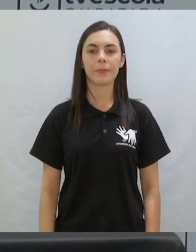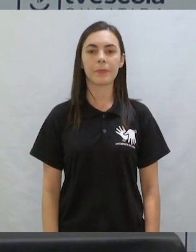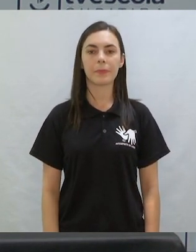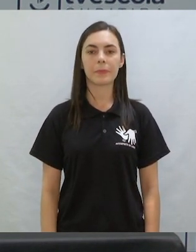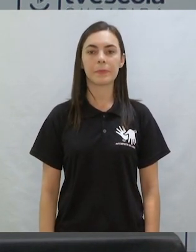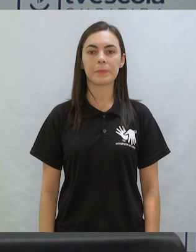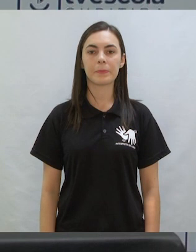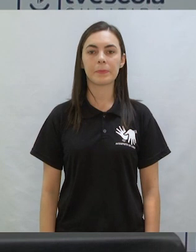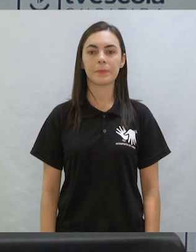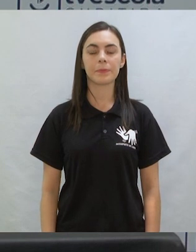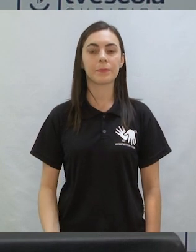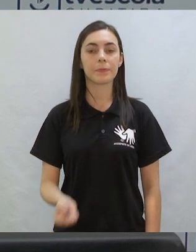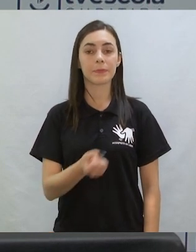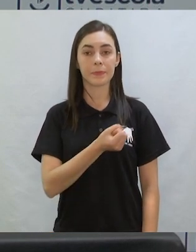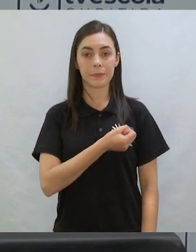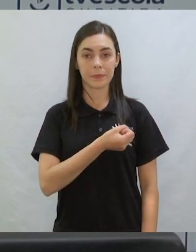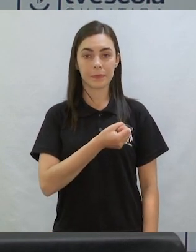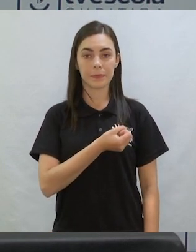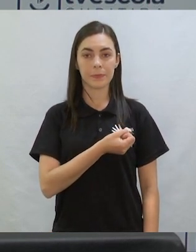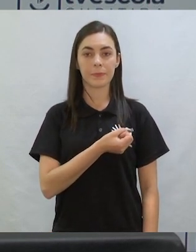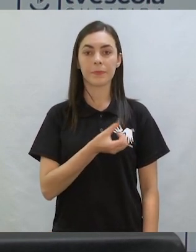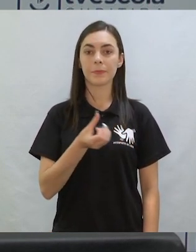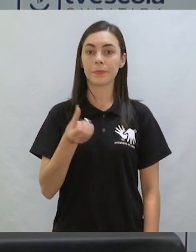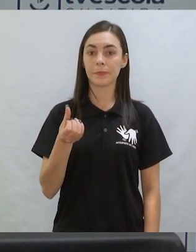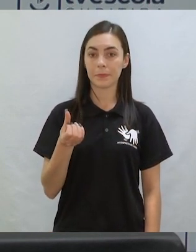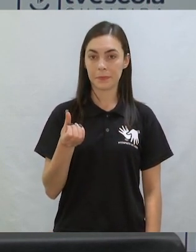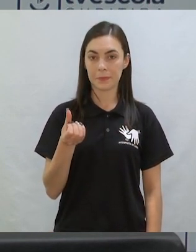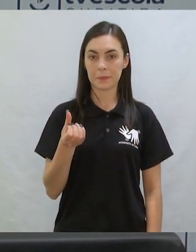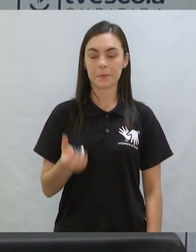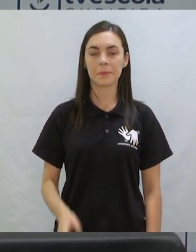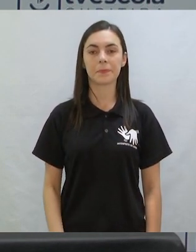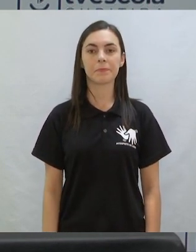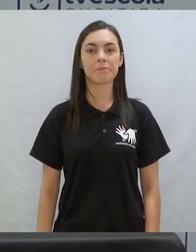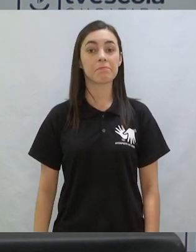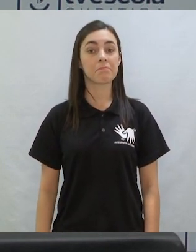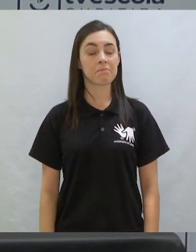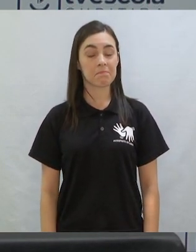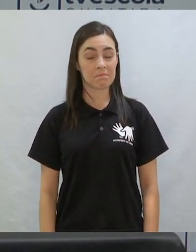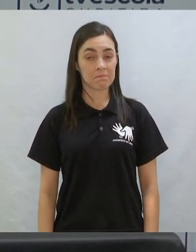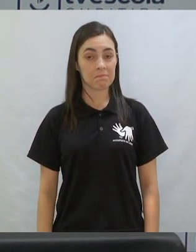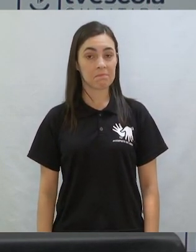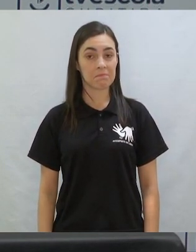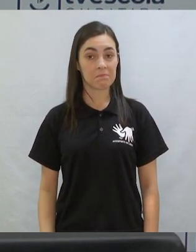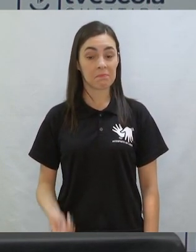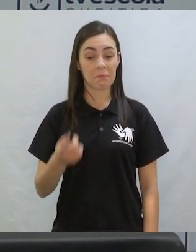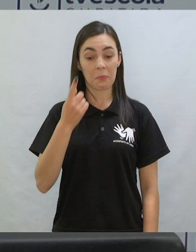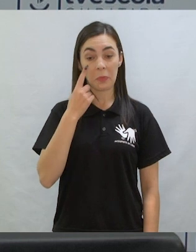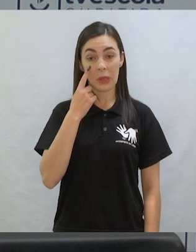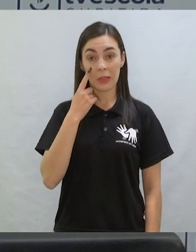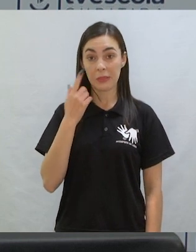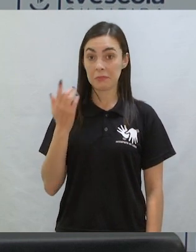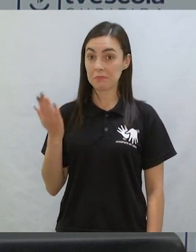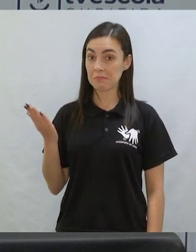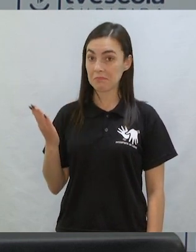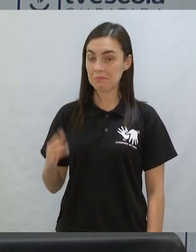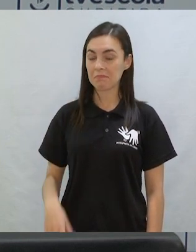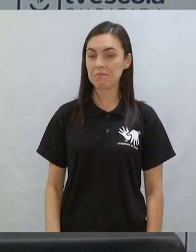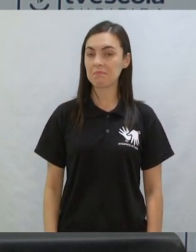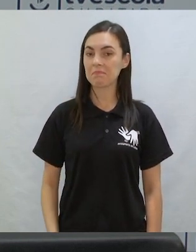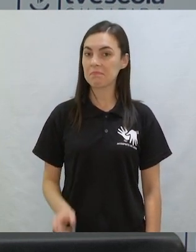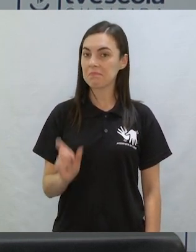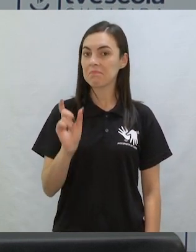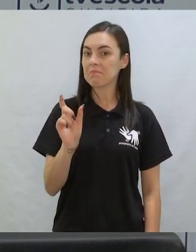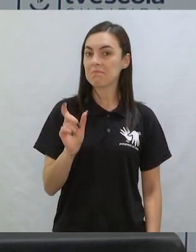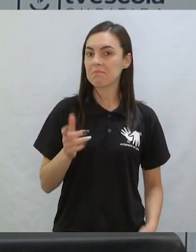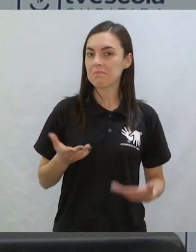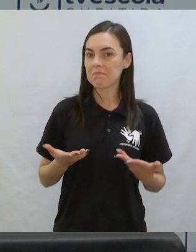10. Nós vamos precisar do número 6. Olhem lá, vejam